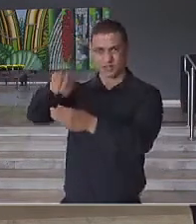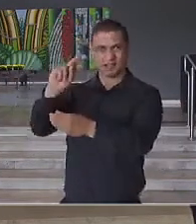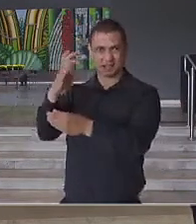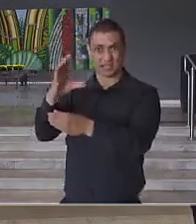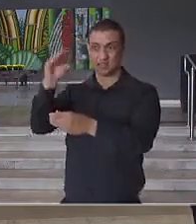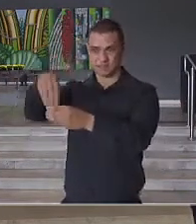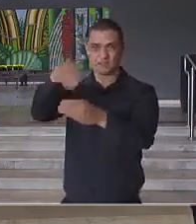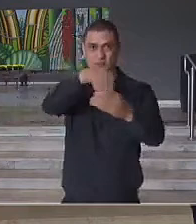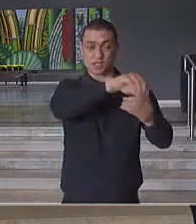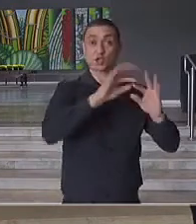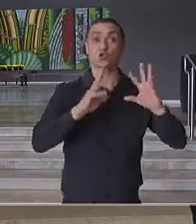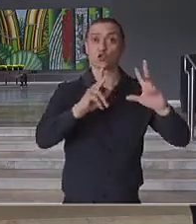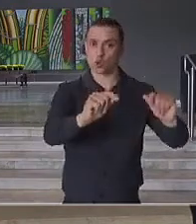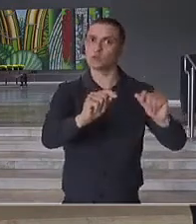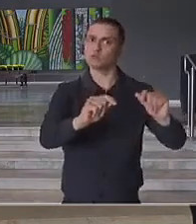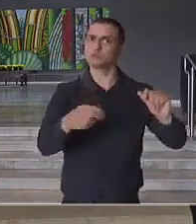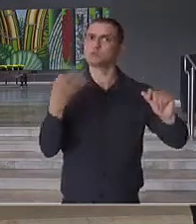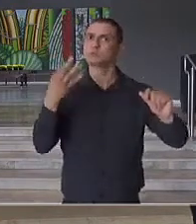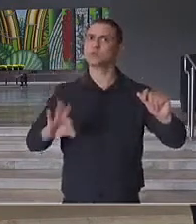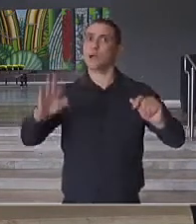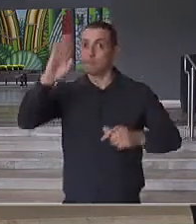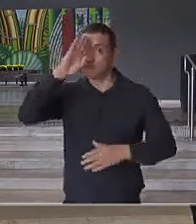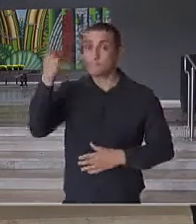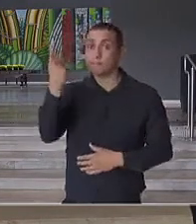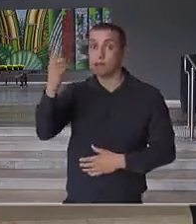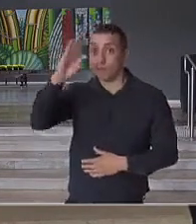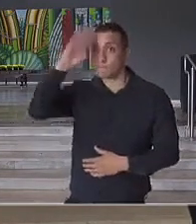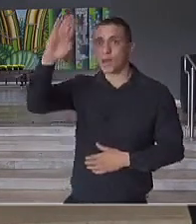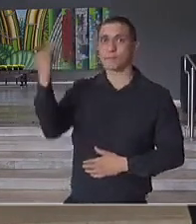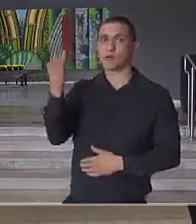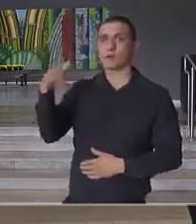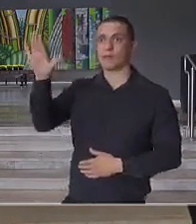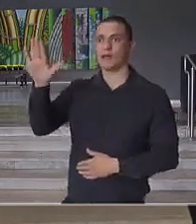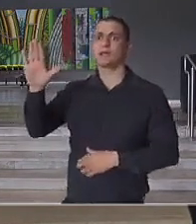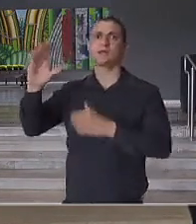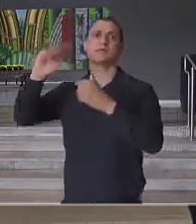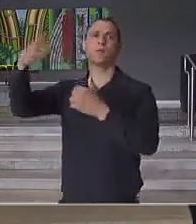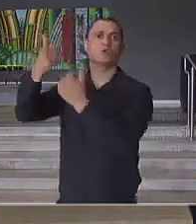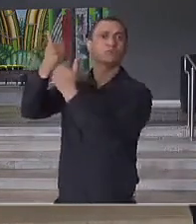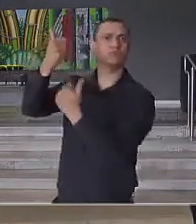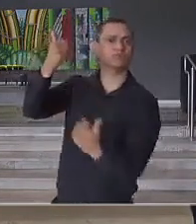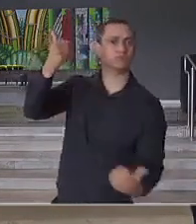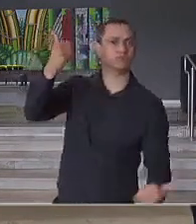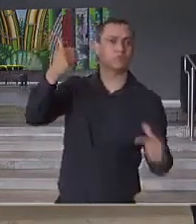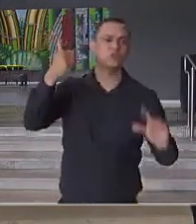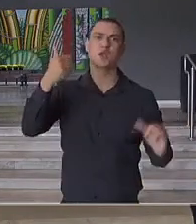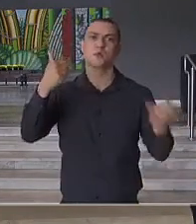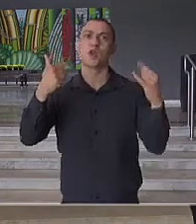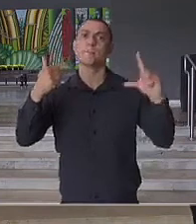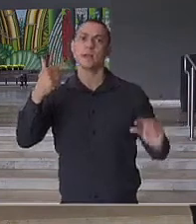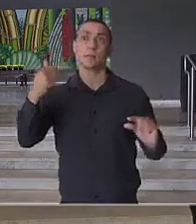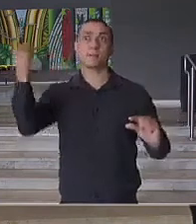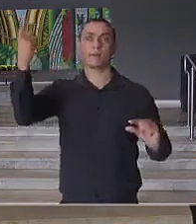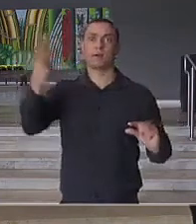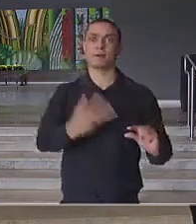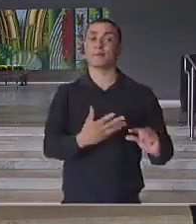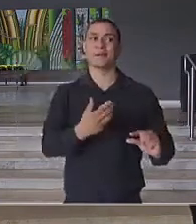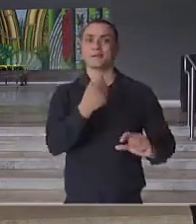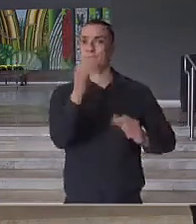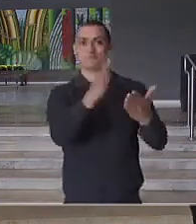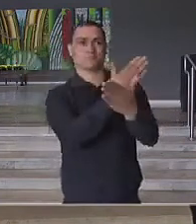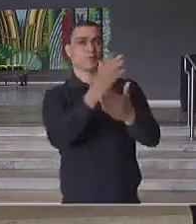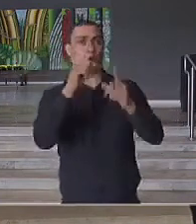ritos dos mais prioritários aos menos prioritários. Infelizmente,